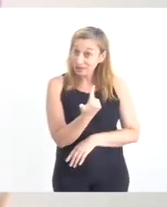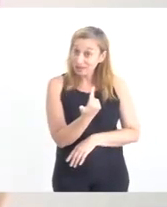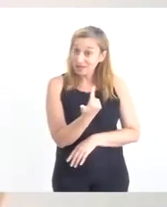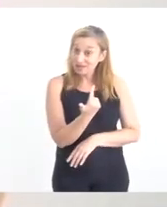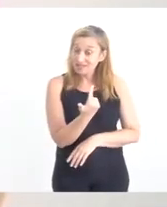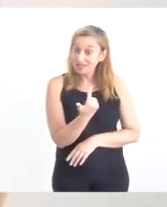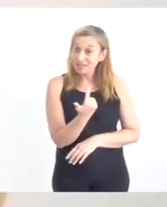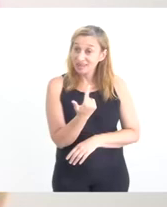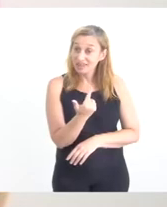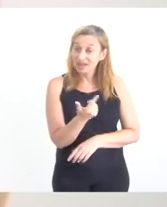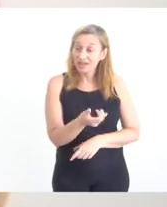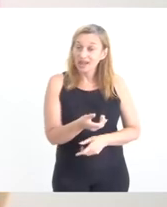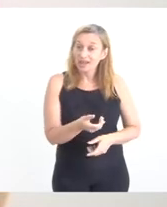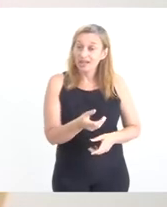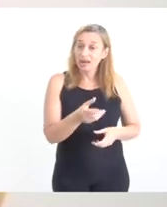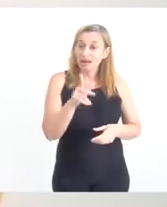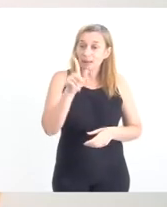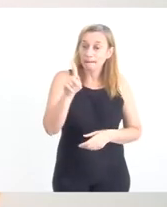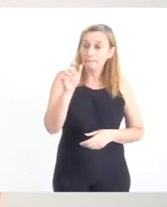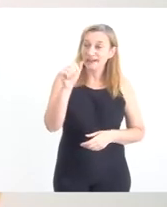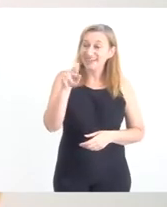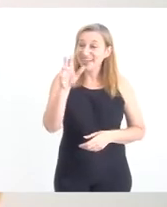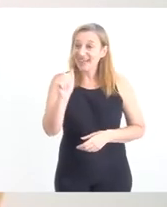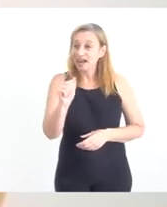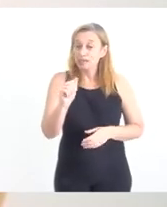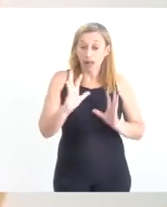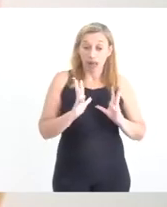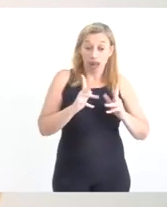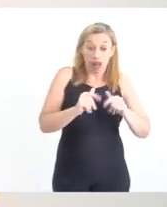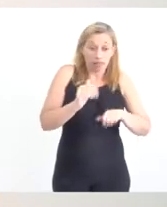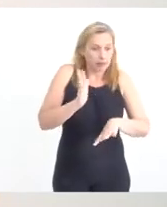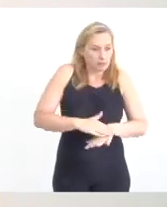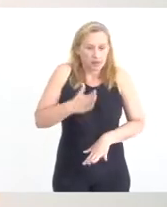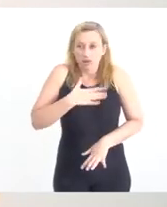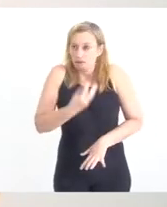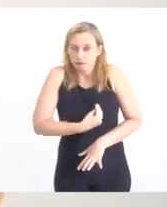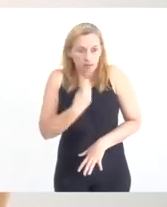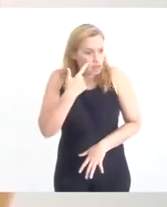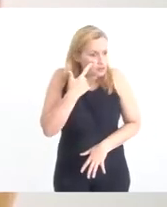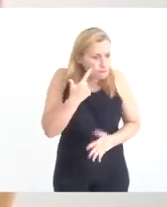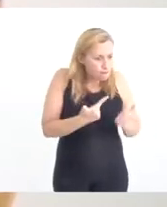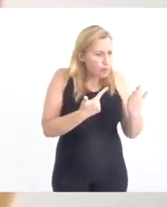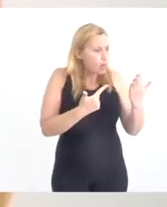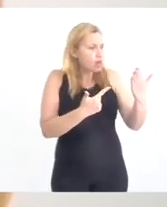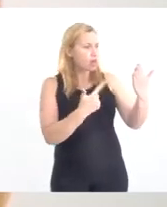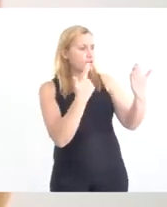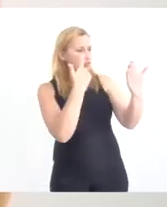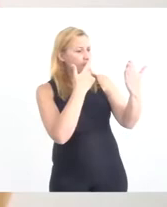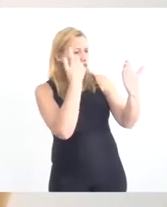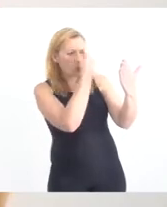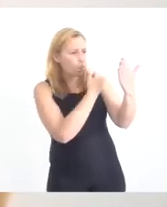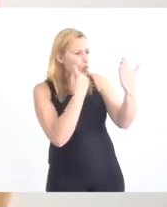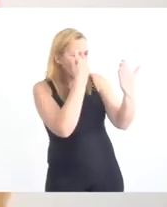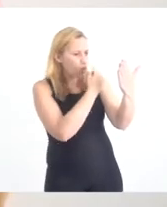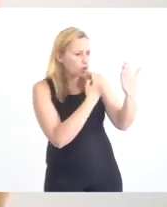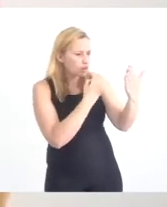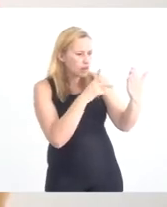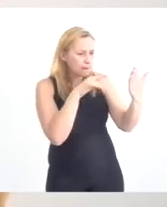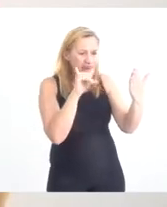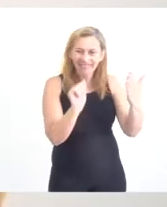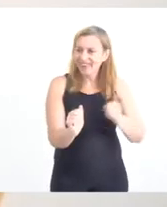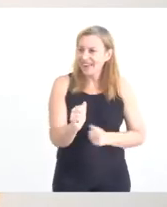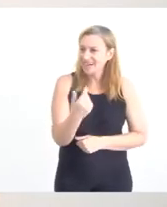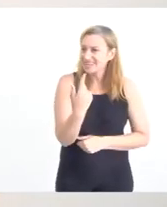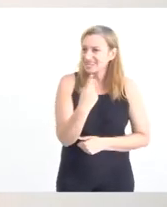as panelas mais variadas da minha vida a gente conseguia enxergar o nosso rosto nas